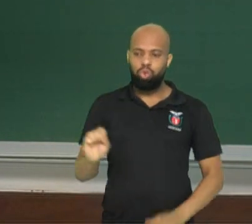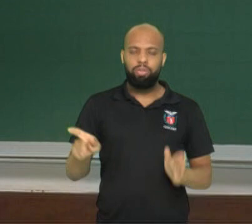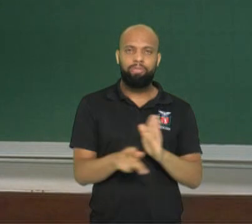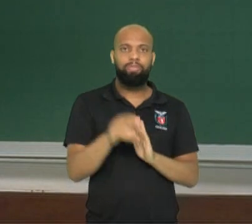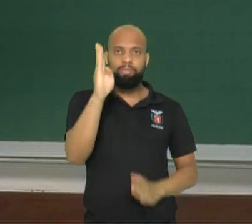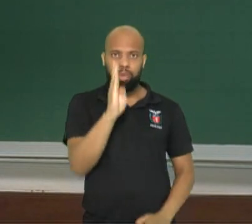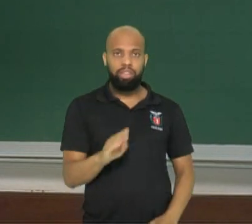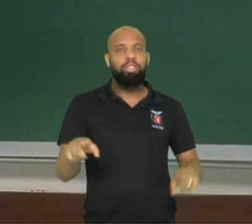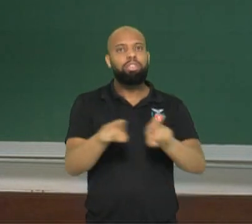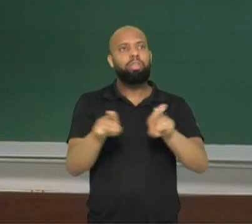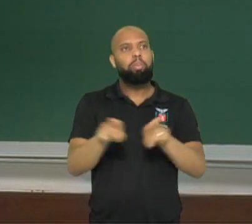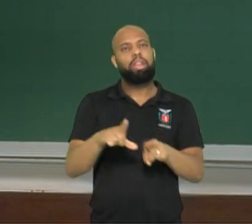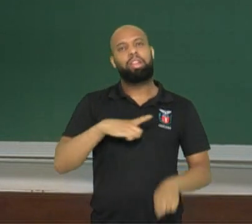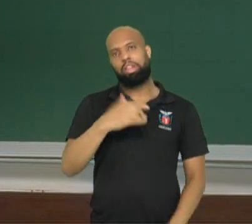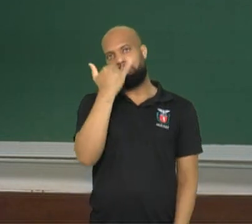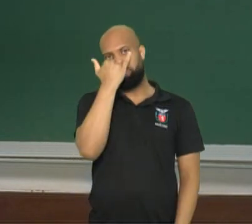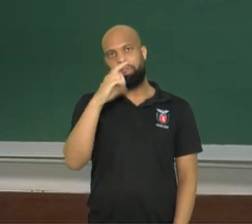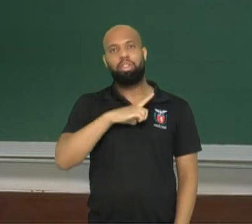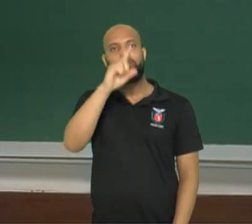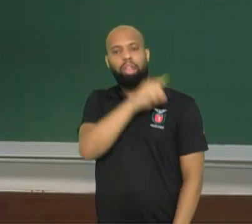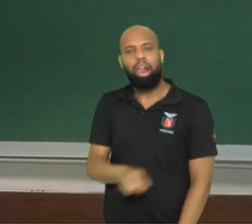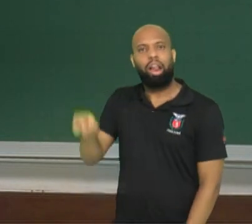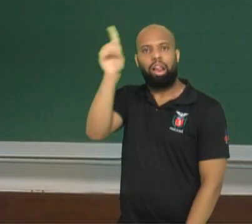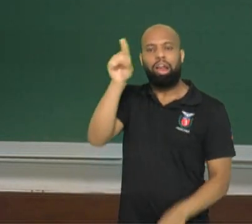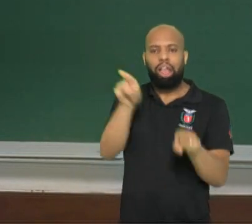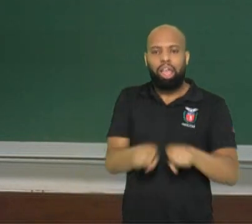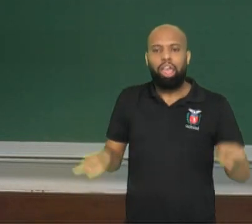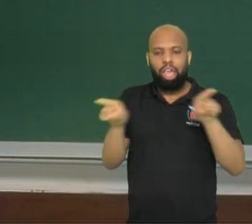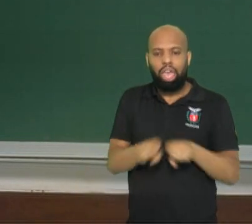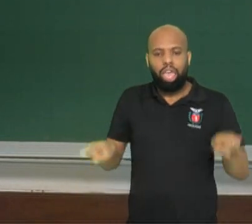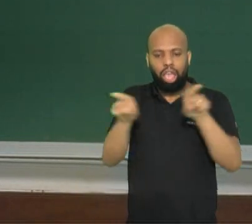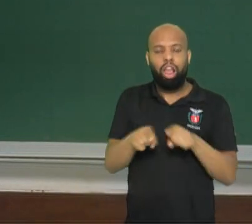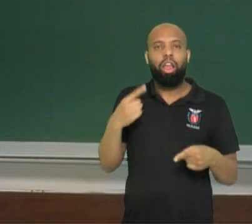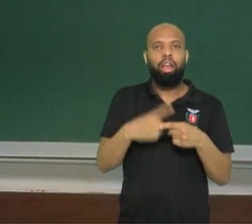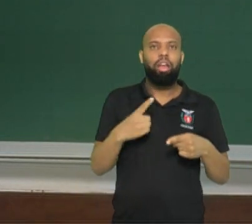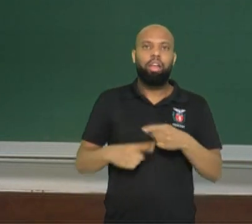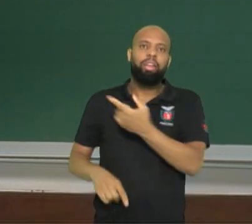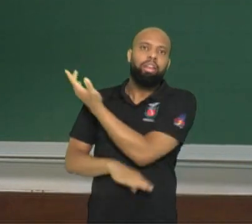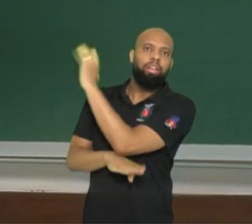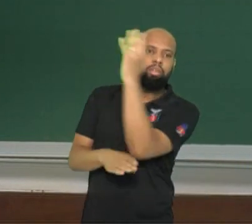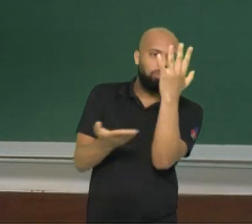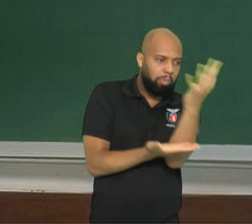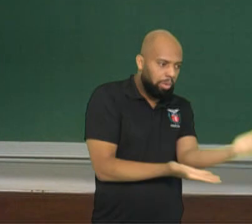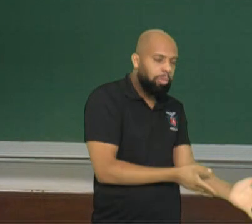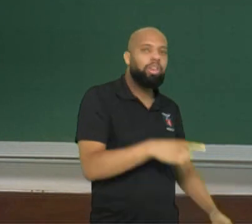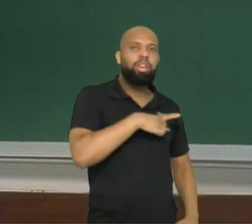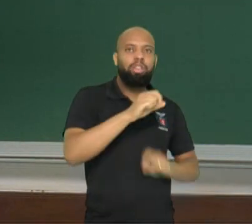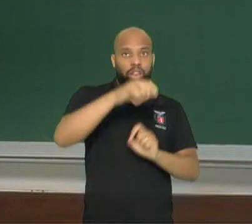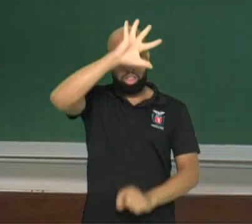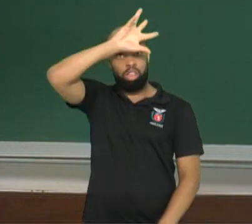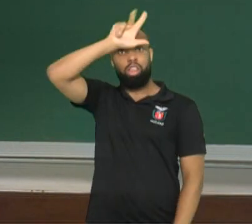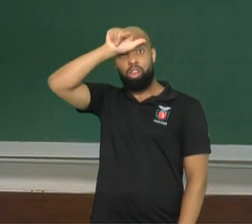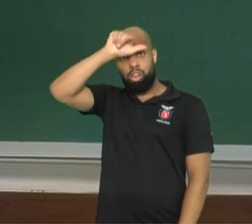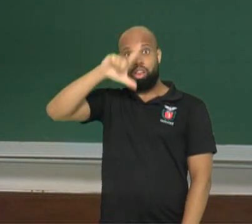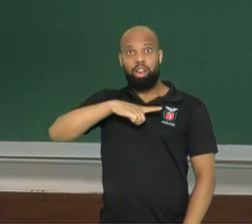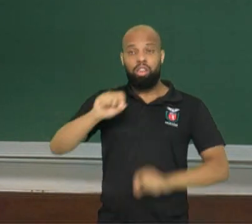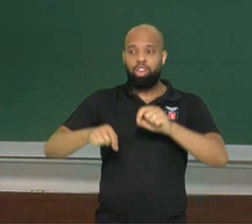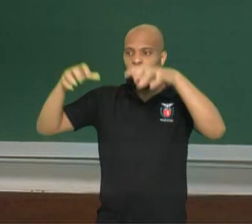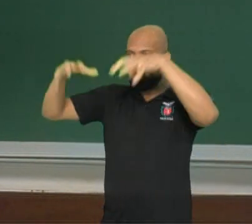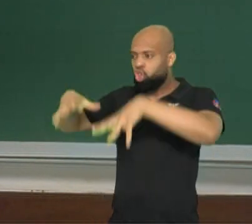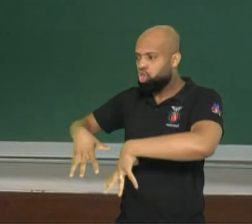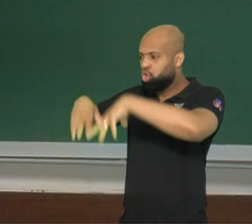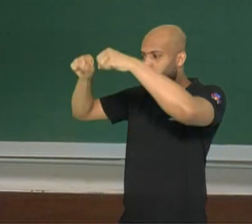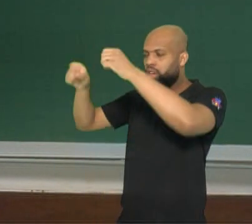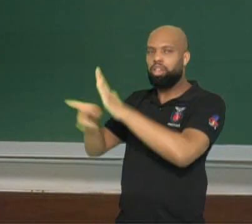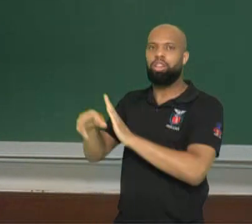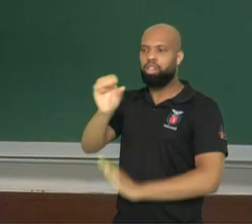acaba afetando. Então, veja que acaba sendo um ciclo vicioso, né? Você desmata a Amazônia, aumenta a estiagem no Sudeste. Aumenta a estiagem no